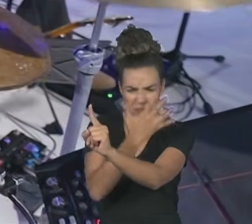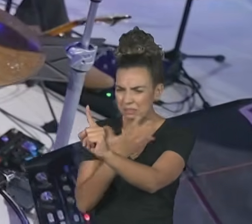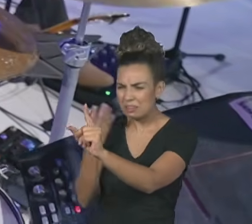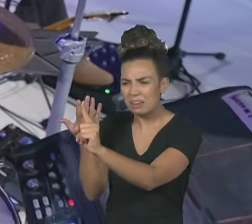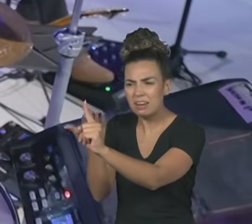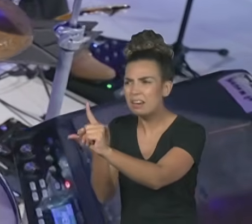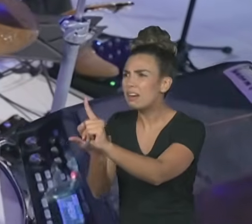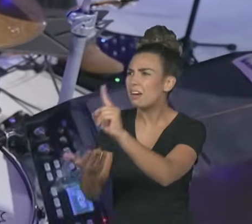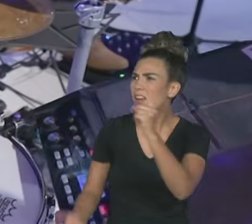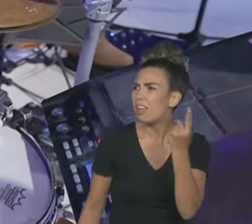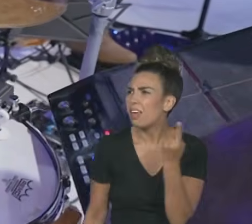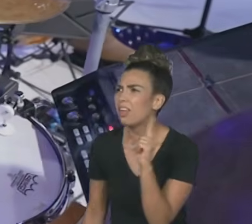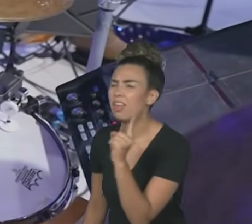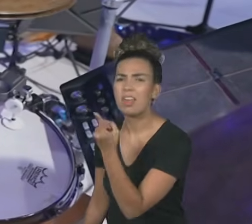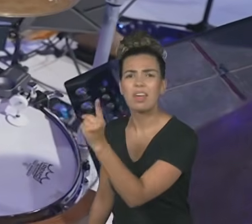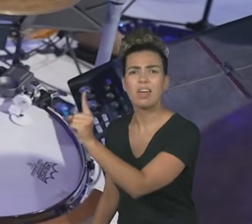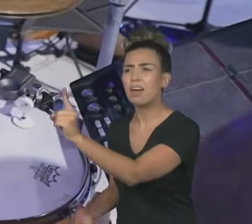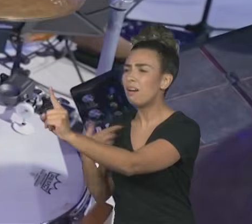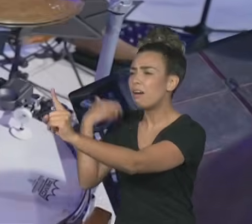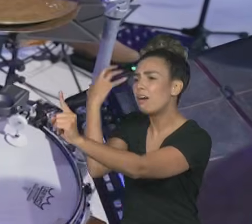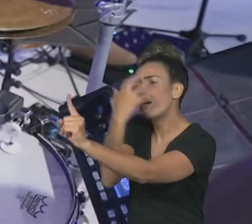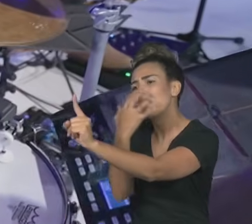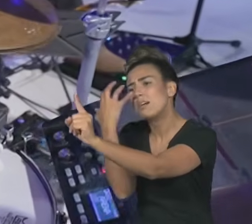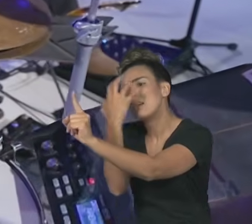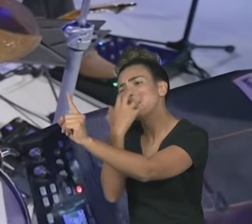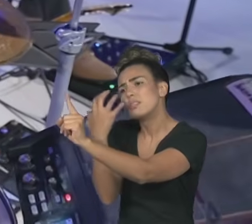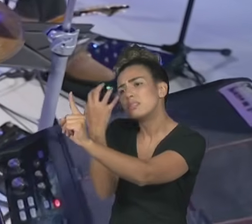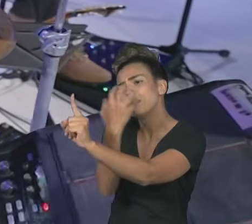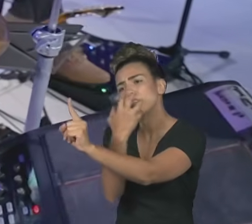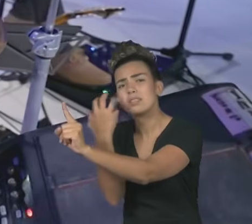é só paixão.